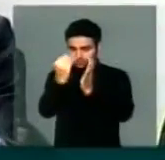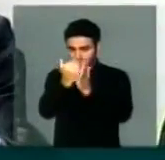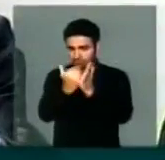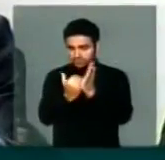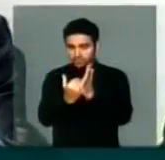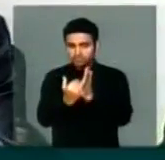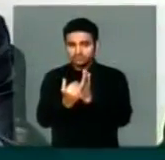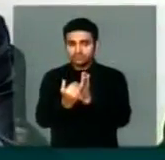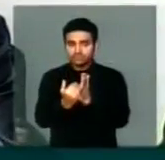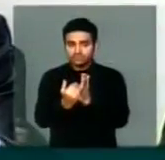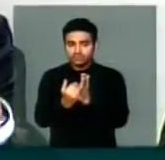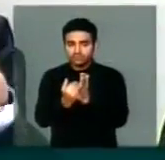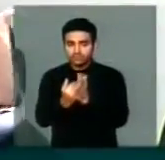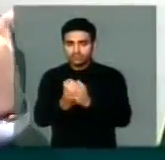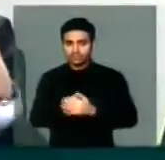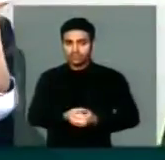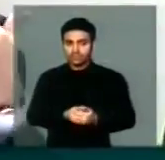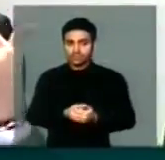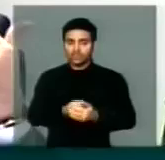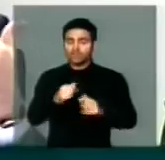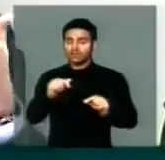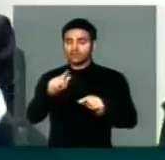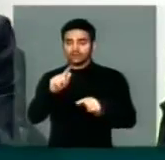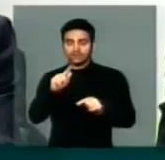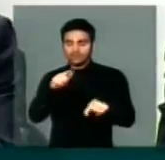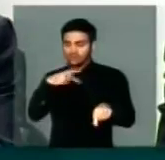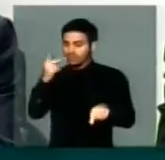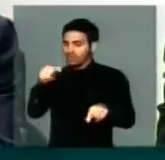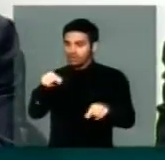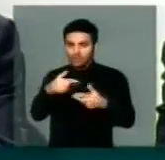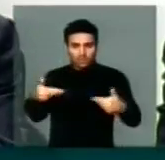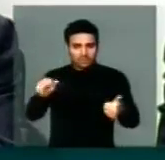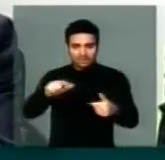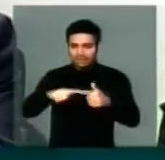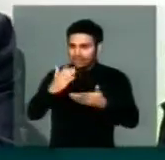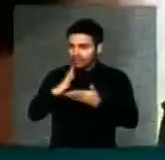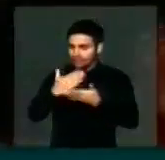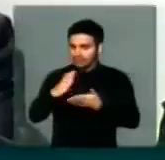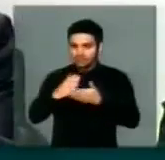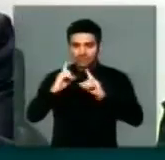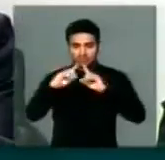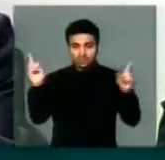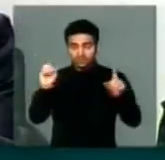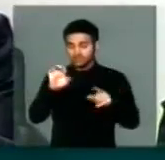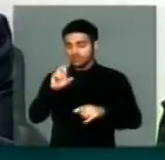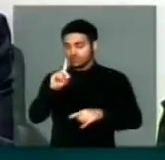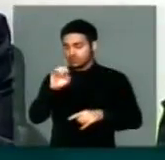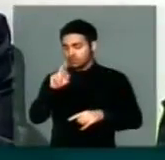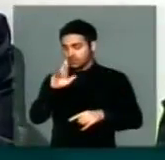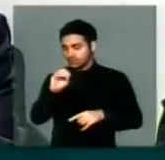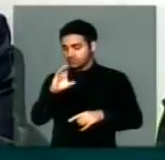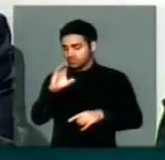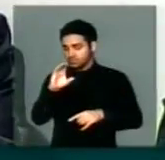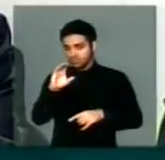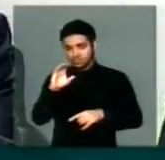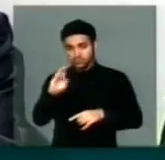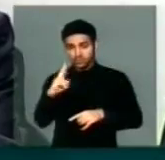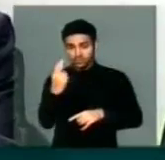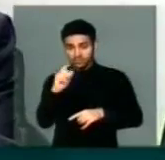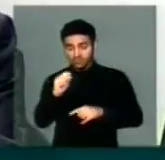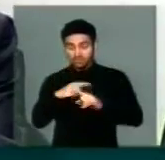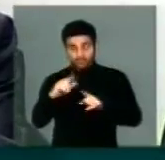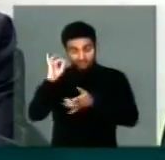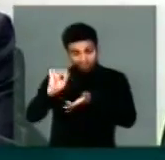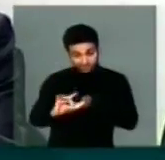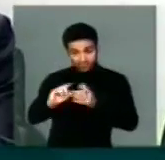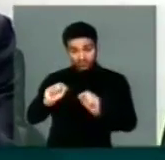quer dizer, ele está fazendo menção aos valores da Andrade Gutierrez, que não tem nada a ver com a denúncia. Ao deputado Eduardo Cunha, fato é que o colaborador